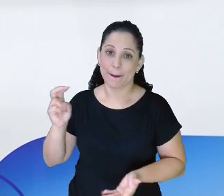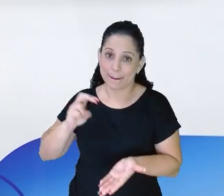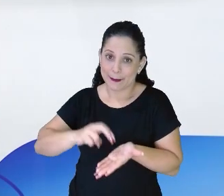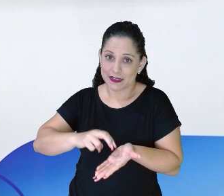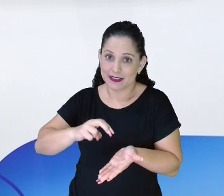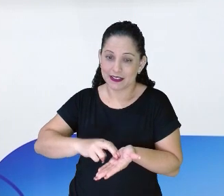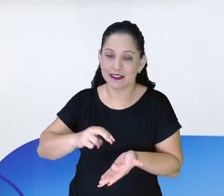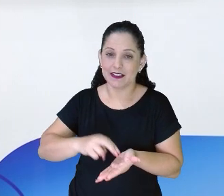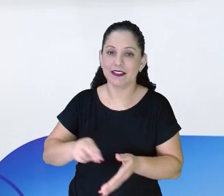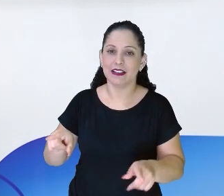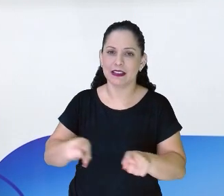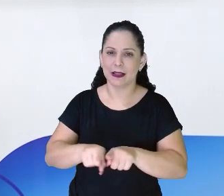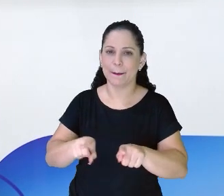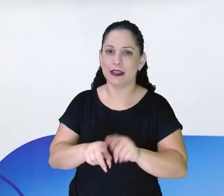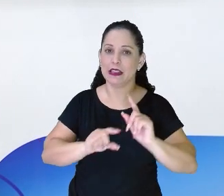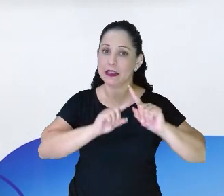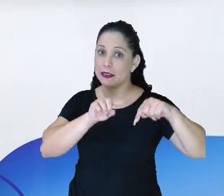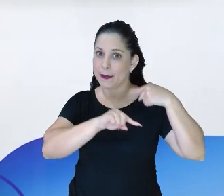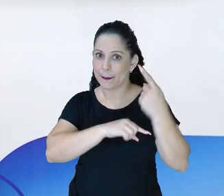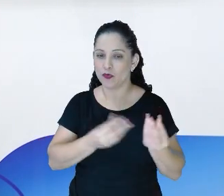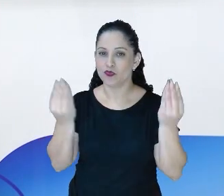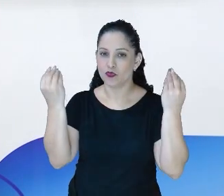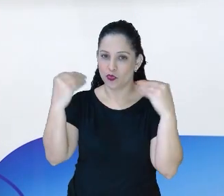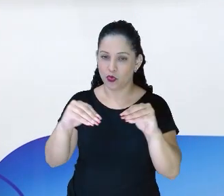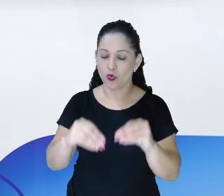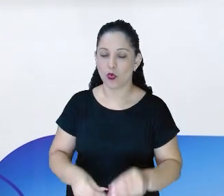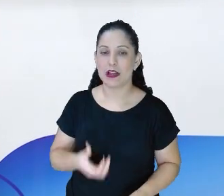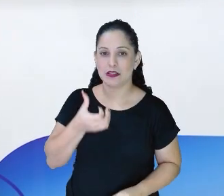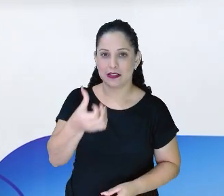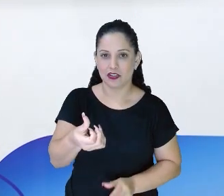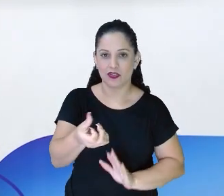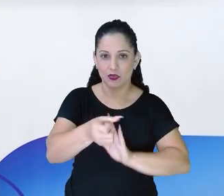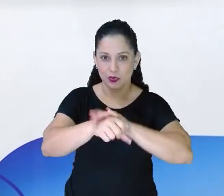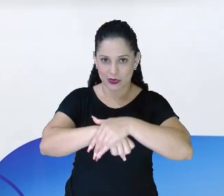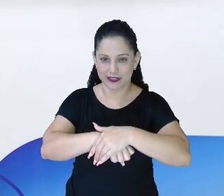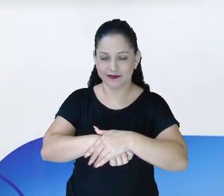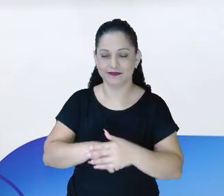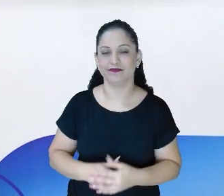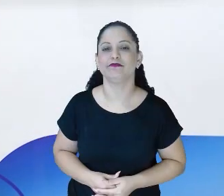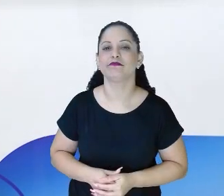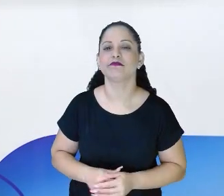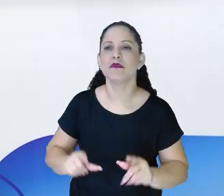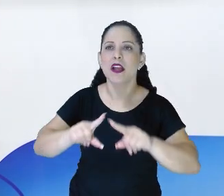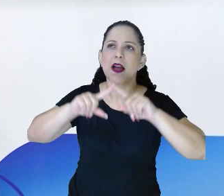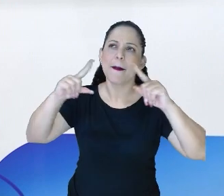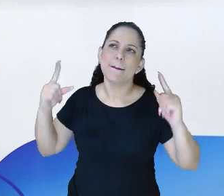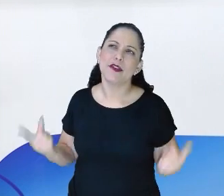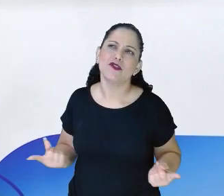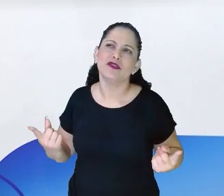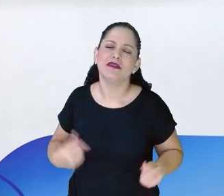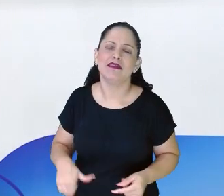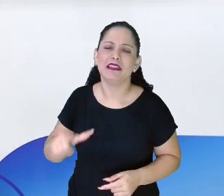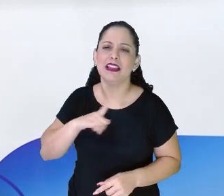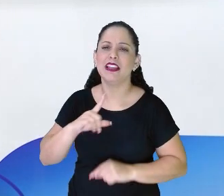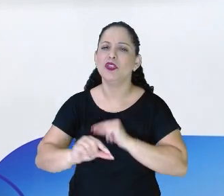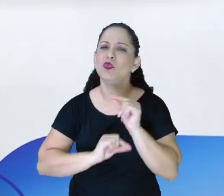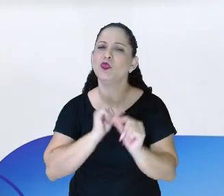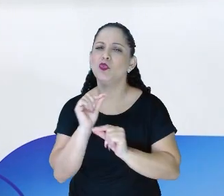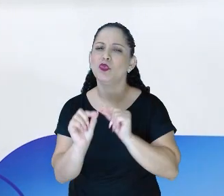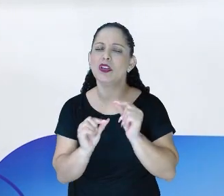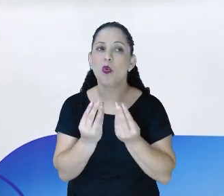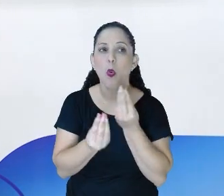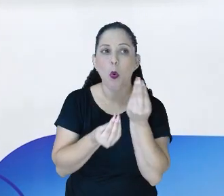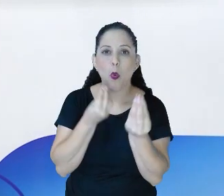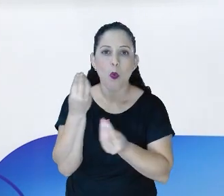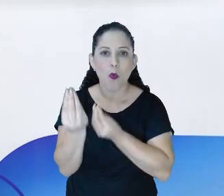da reprise, que é sempre às 18 horas, certo? Professora, tem algum meio onde eu